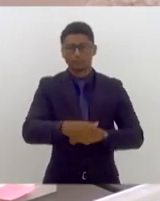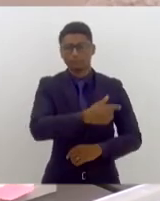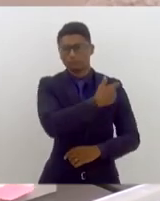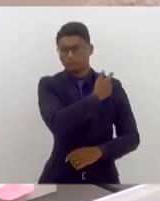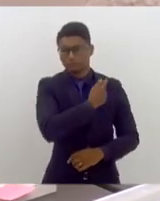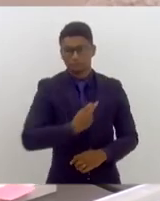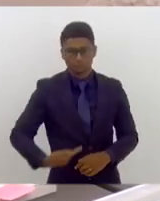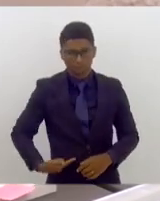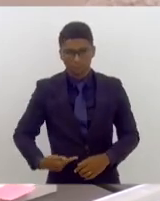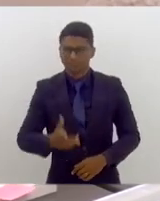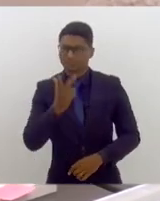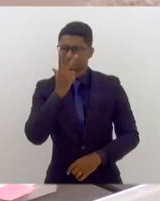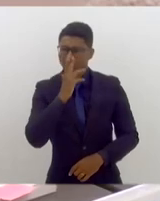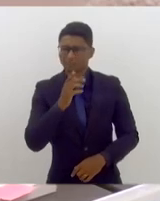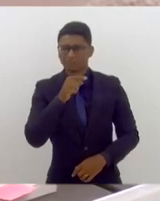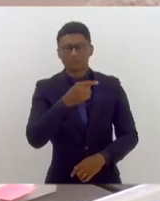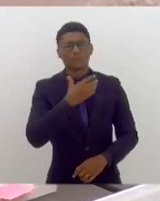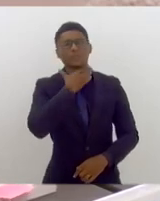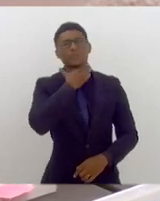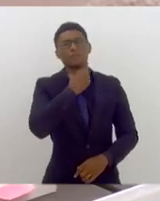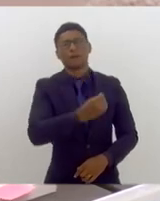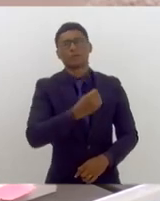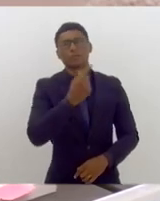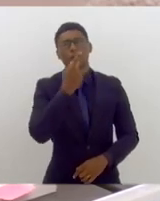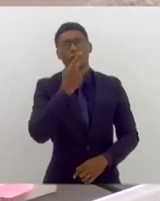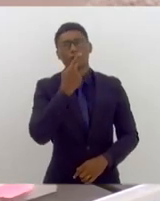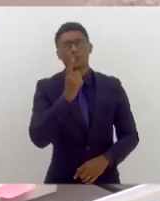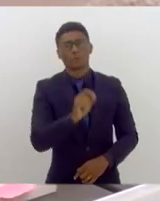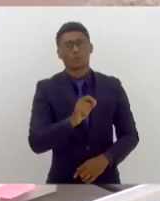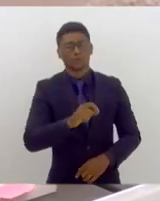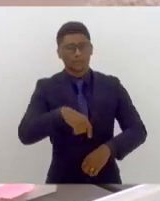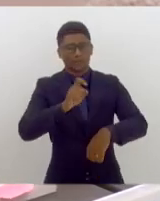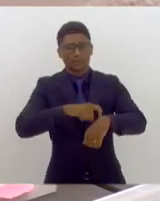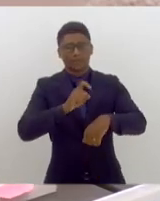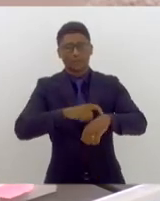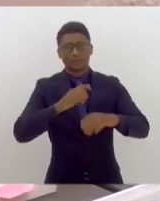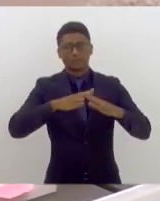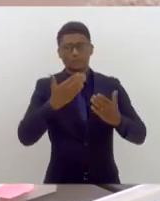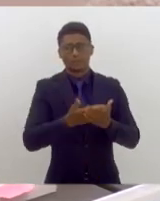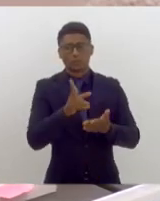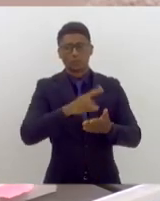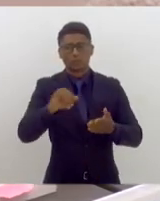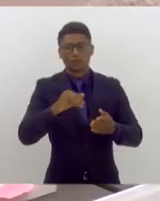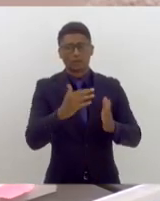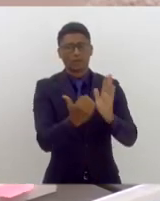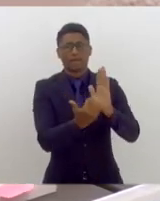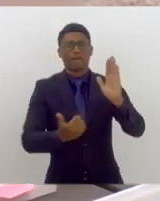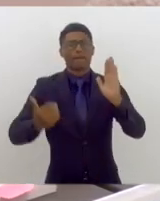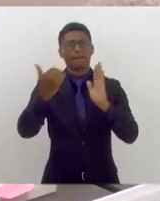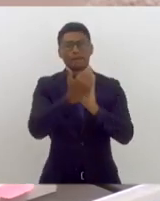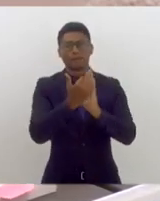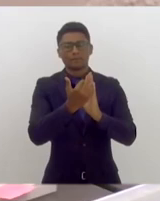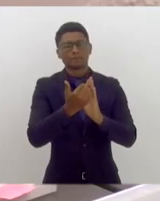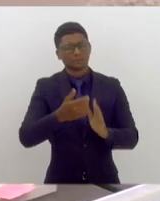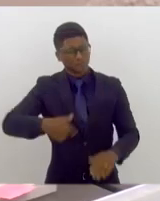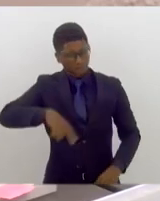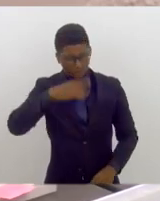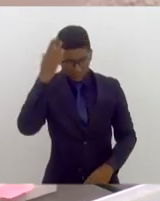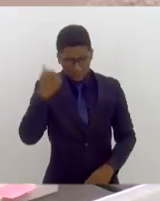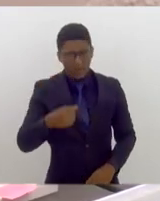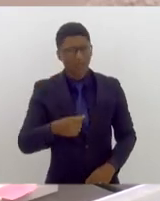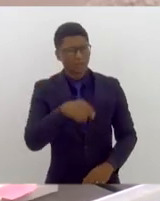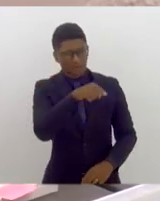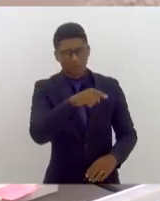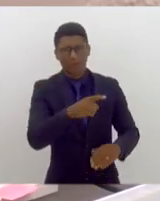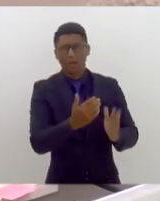falsa, dizendo que o tempo escolar será ampliado. E a gente sabe que não houve nenhuma ampliação, pelo contrário,